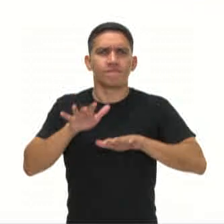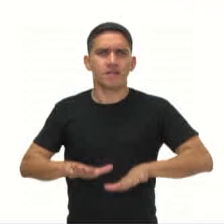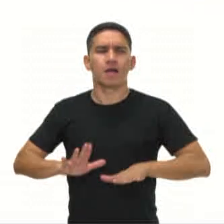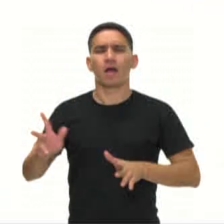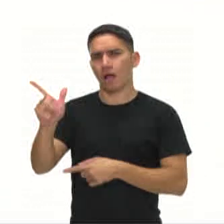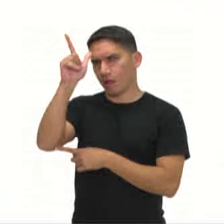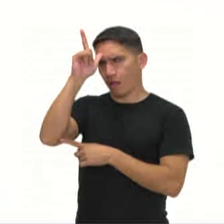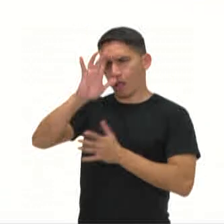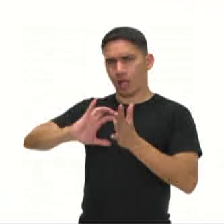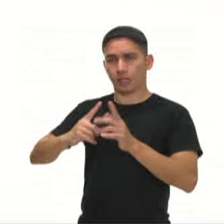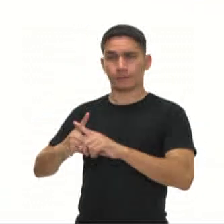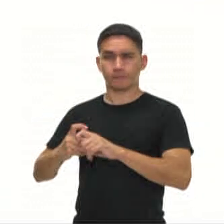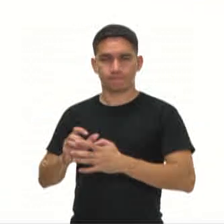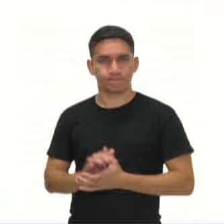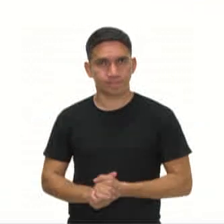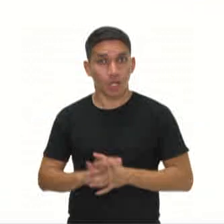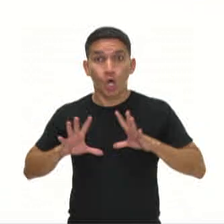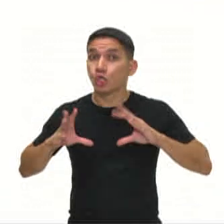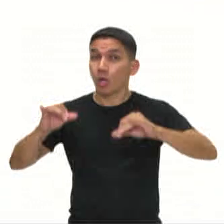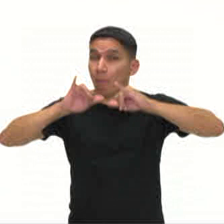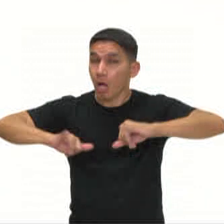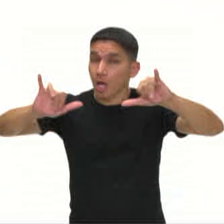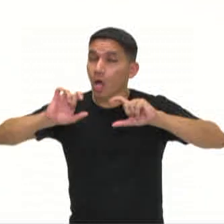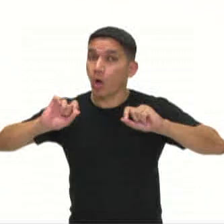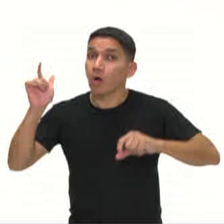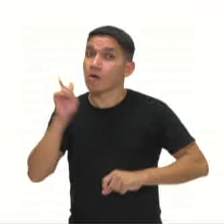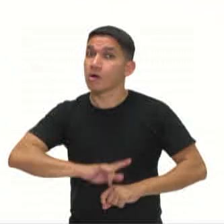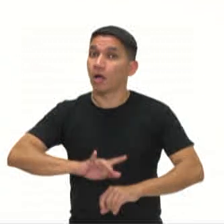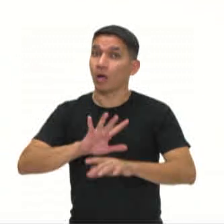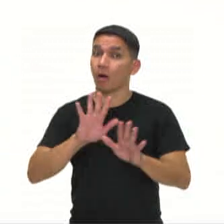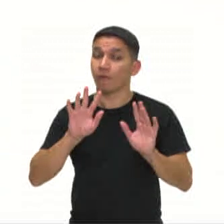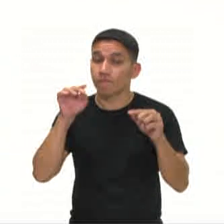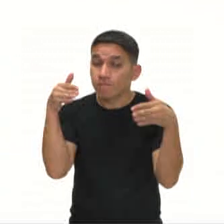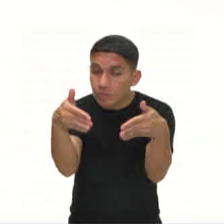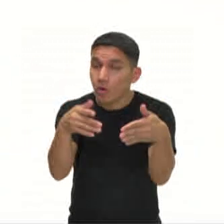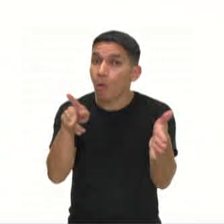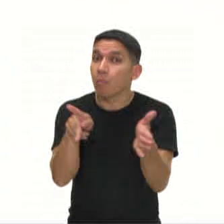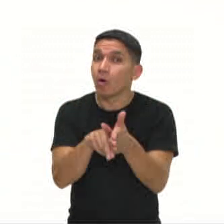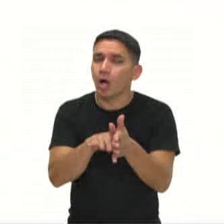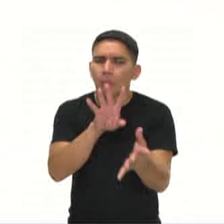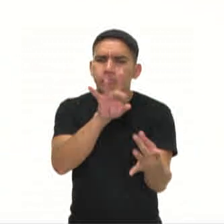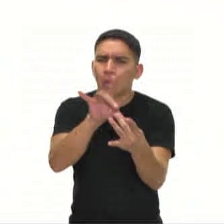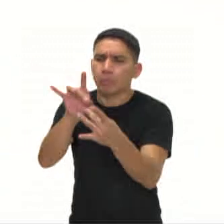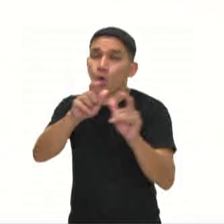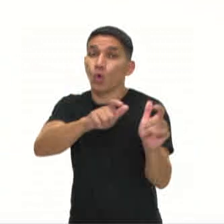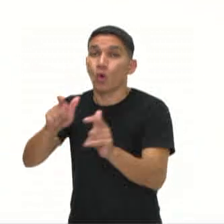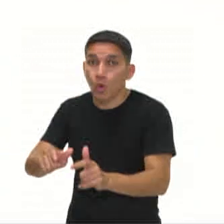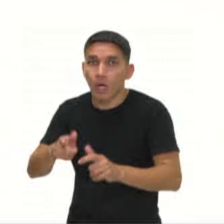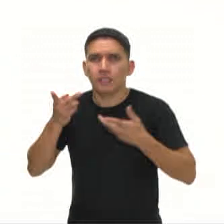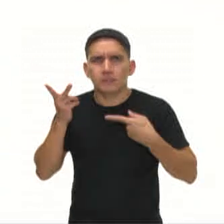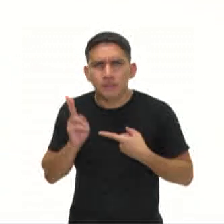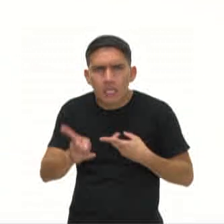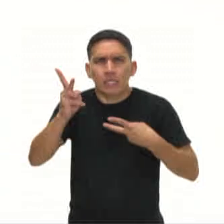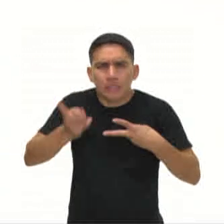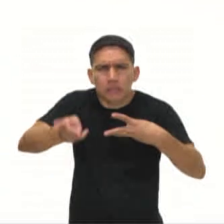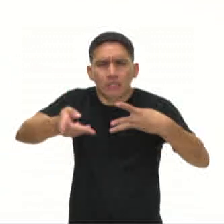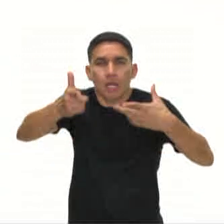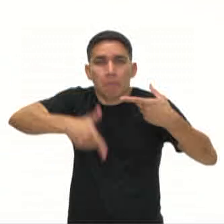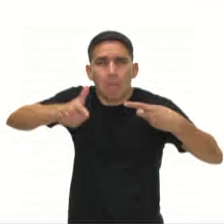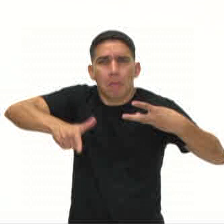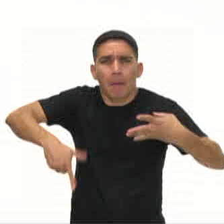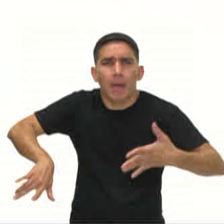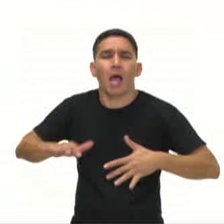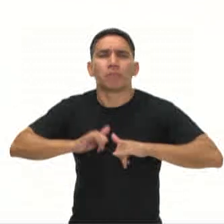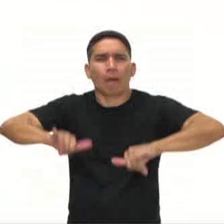Alemanha. Toda a propaganda deveria restringir-se a pouquíssimos pontos, repetidos